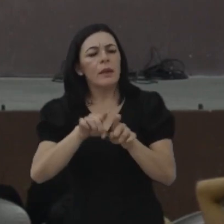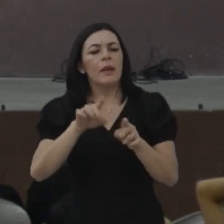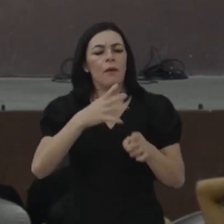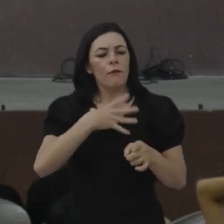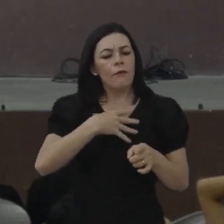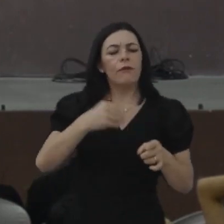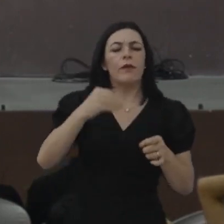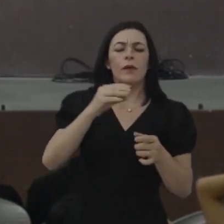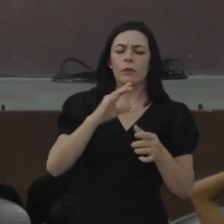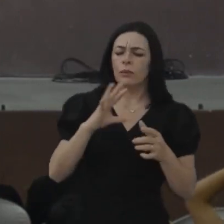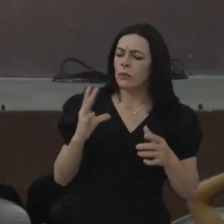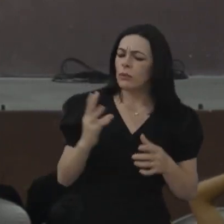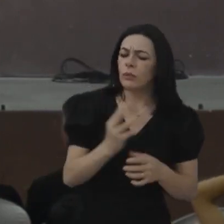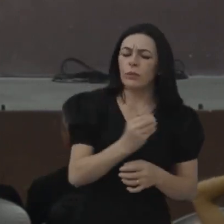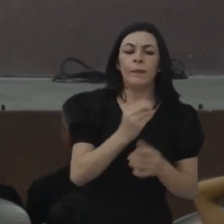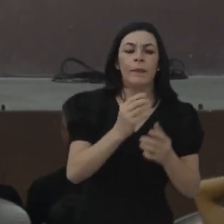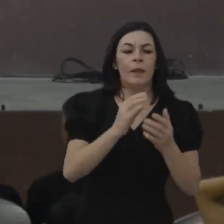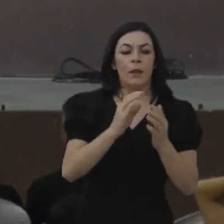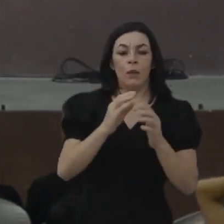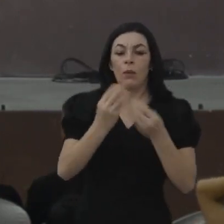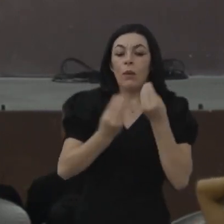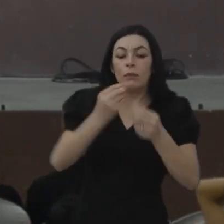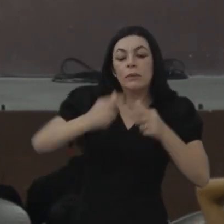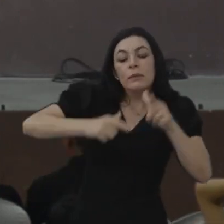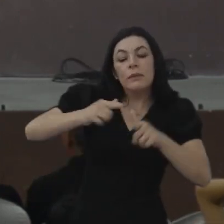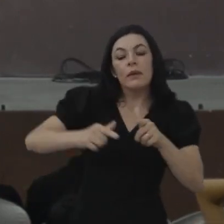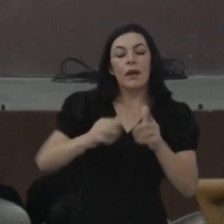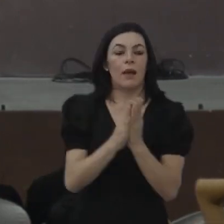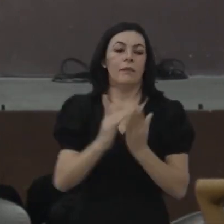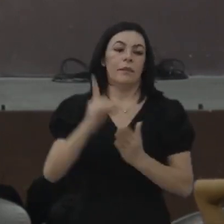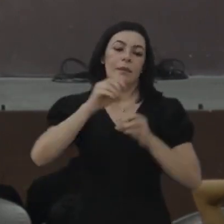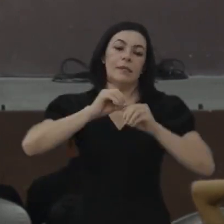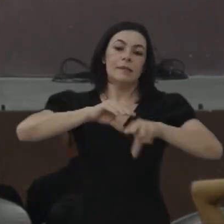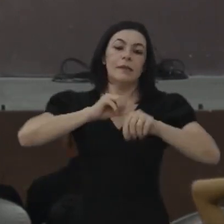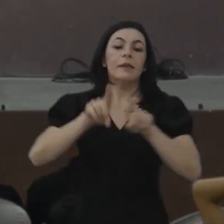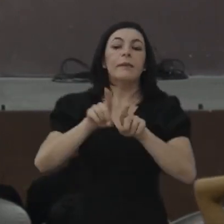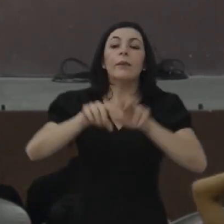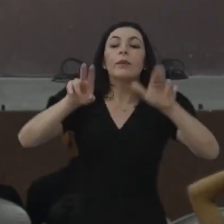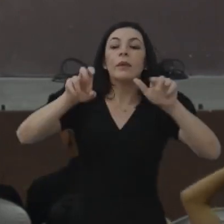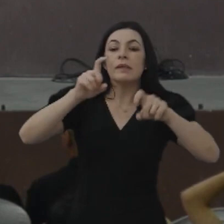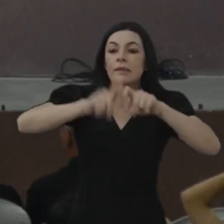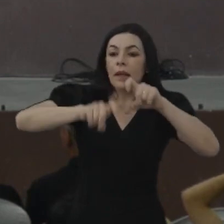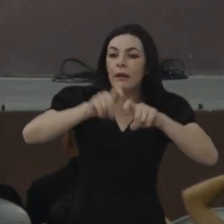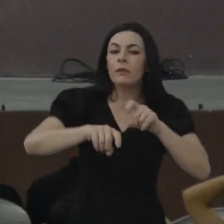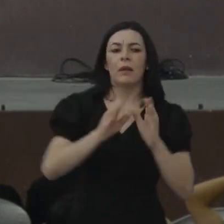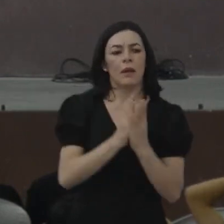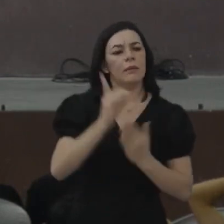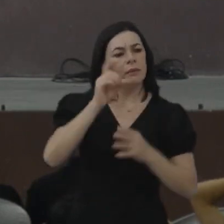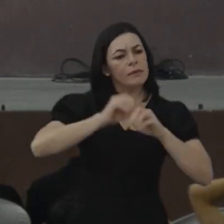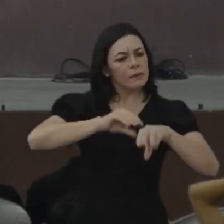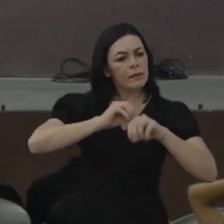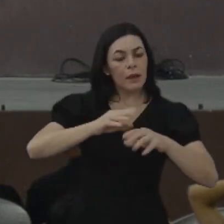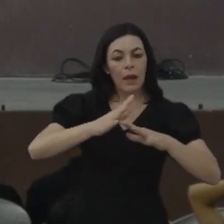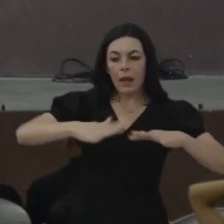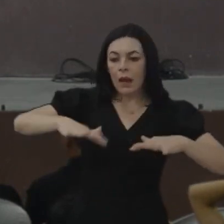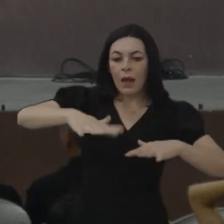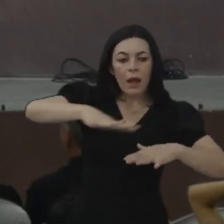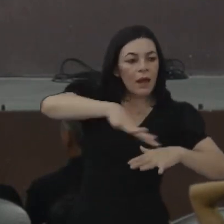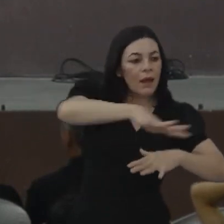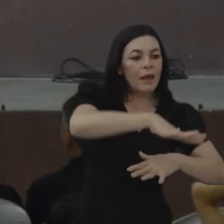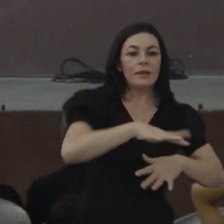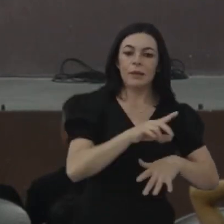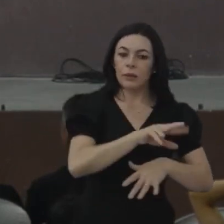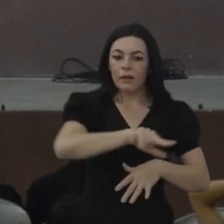filho. A Bíblia nos ensina como trabalhar. A Bíblia nos ensina sobre sexo. A Bíblia nos ensina sobre todas as dimensões da vida.